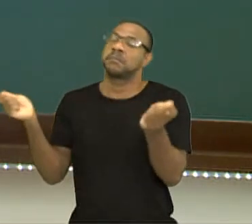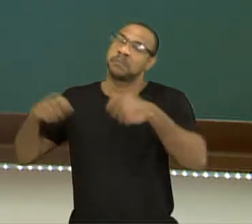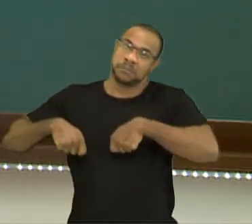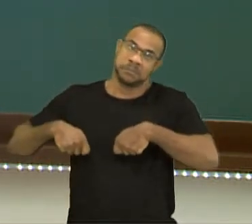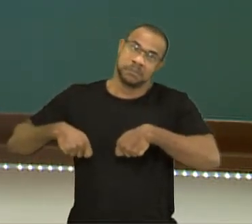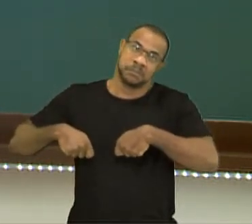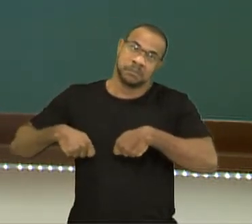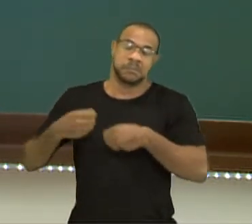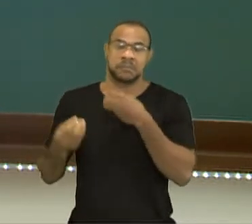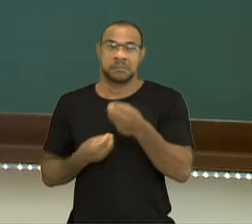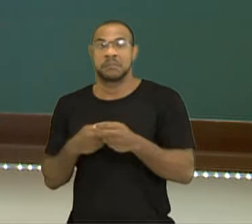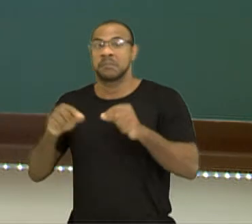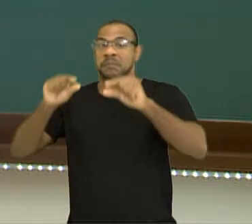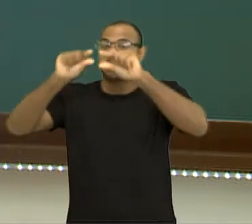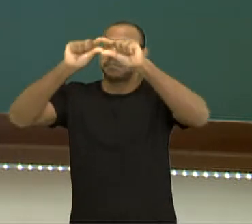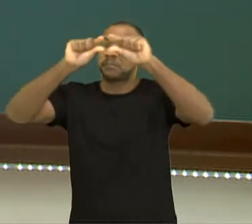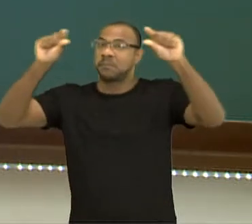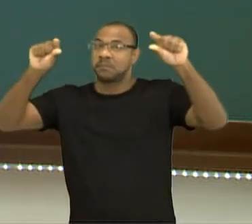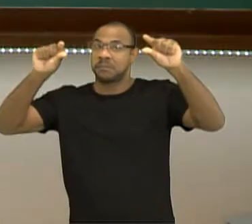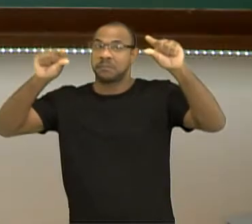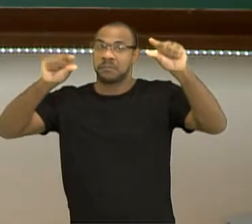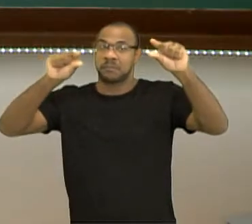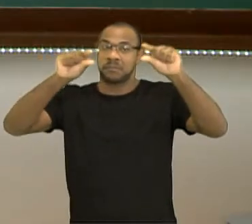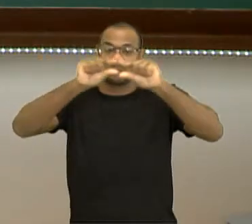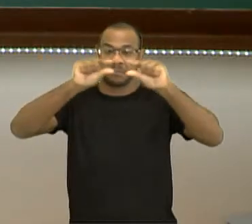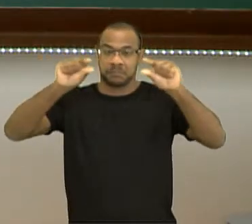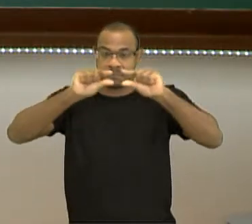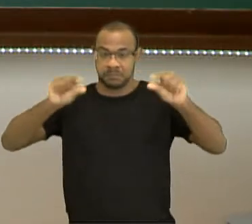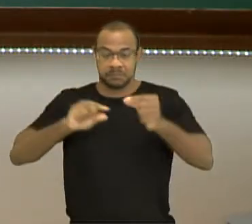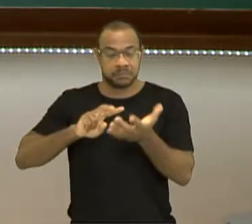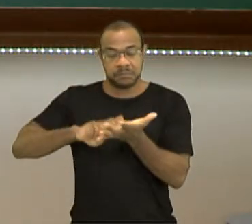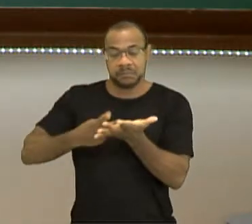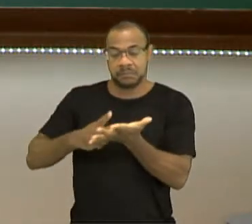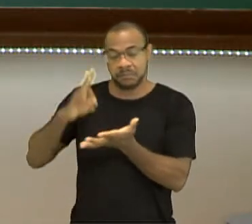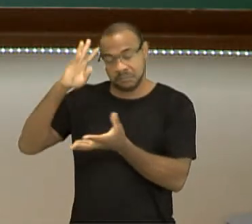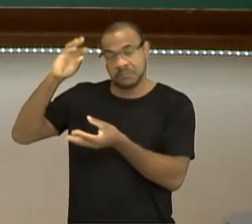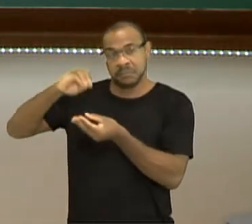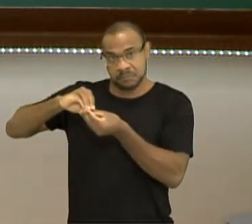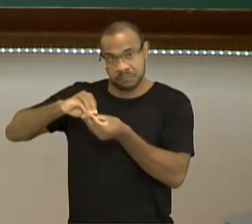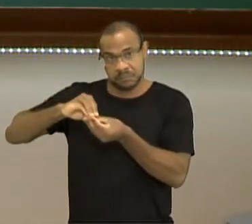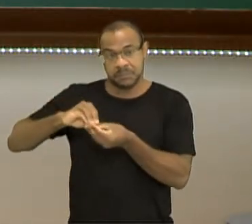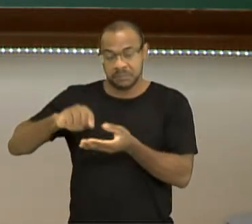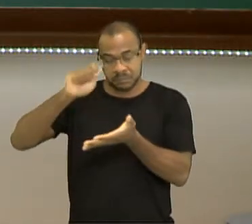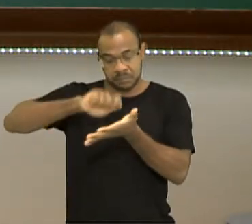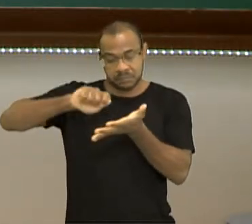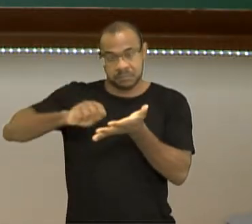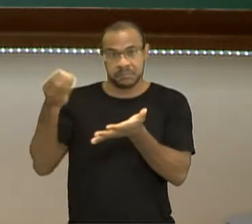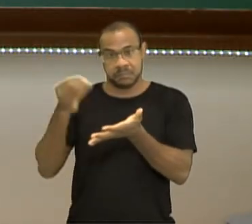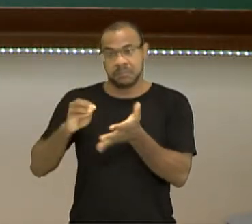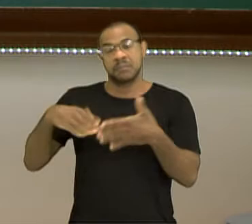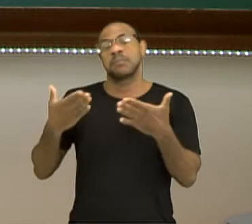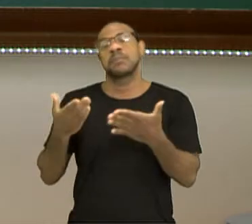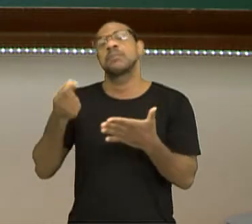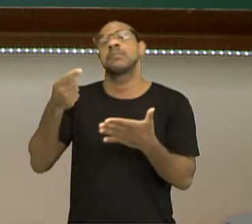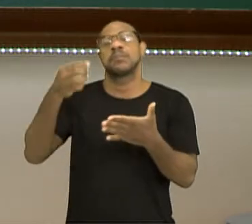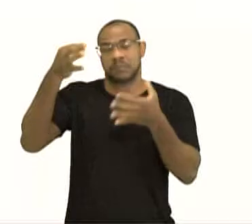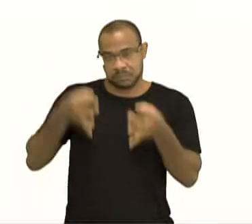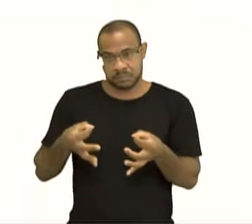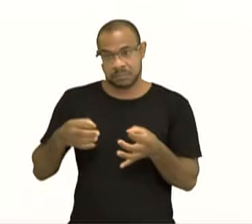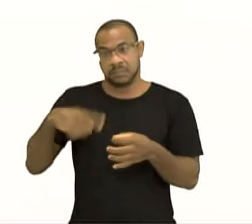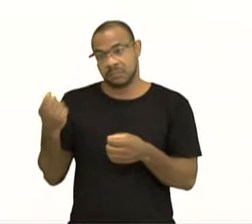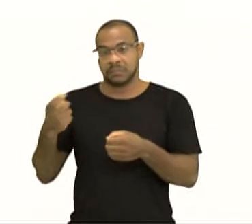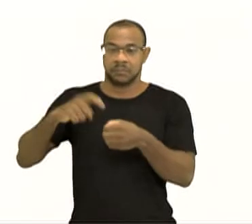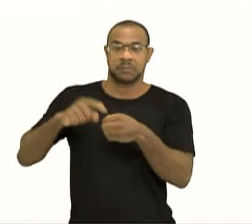passado. Leiam as frases e interprete-as, e daí você escreva qual que você acha que é a correta. Daí eu já volto para conferir, beleza? Vamos lá.